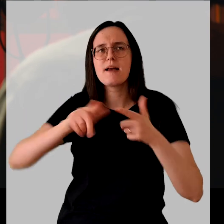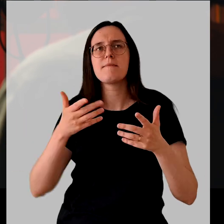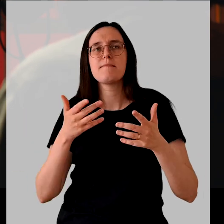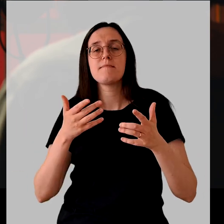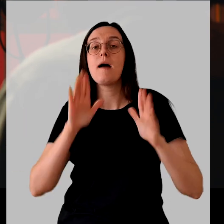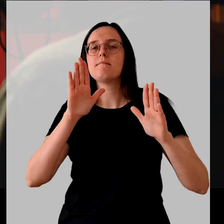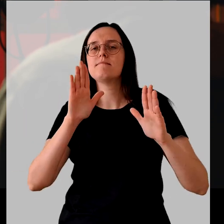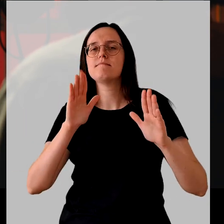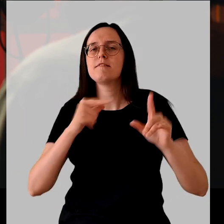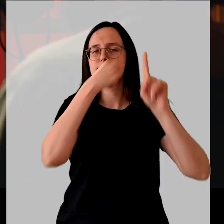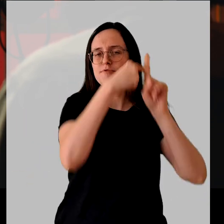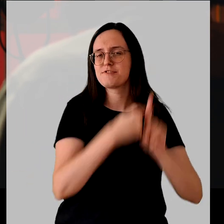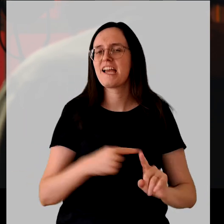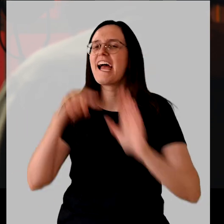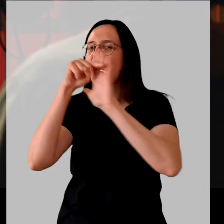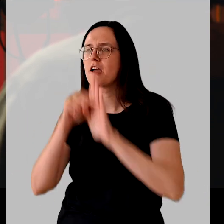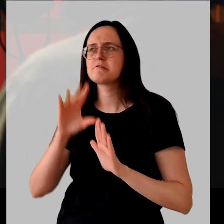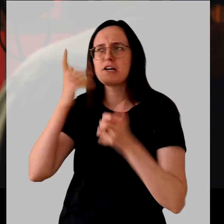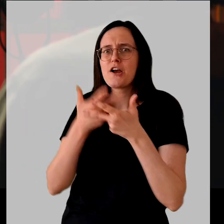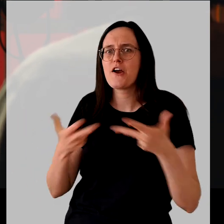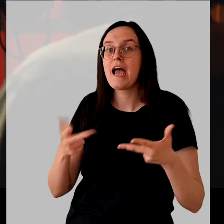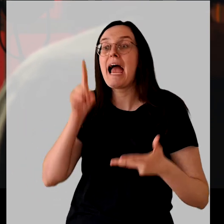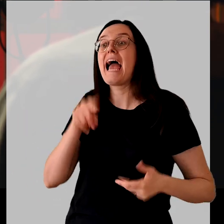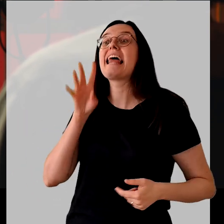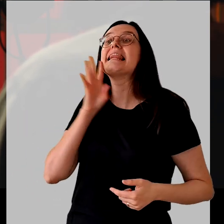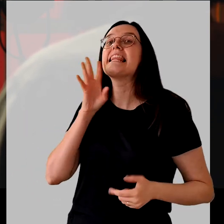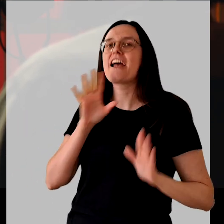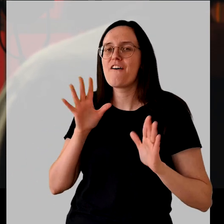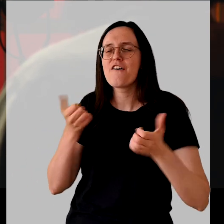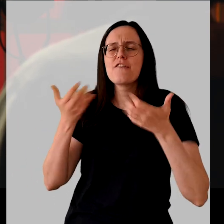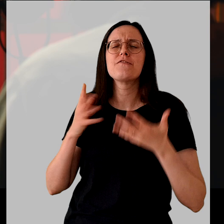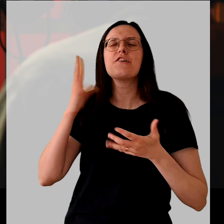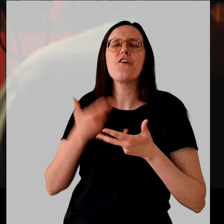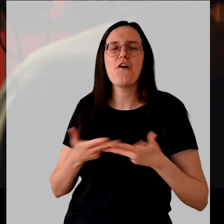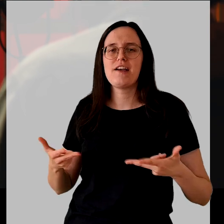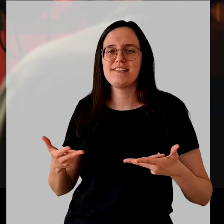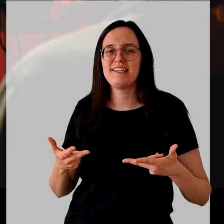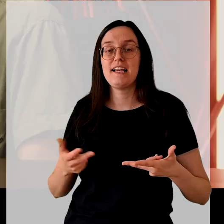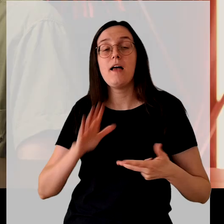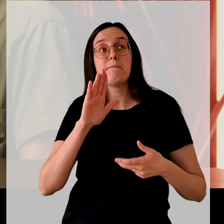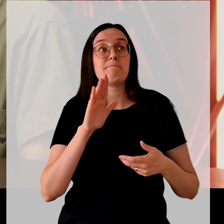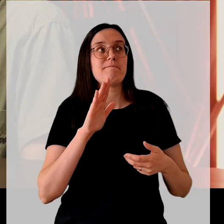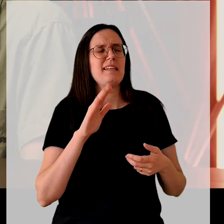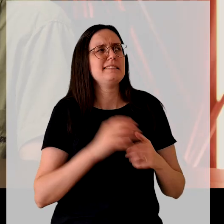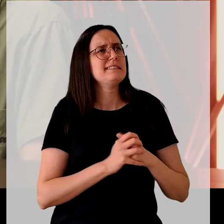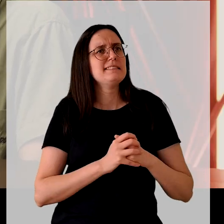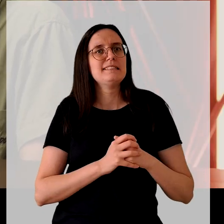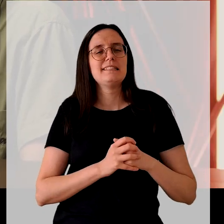perrengue, vamos assim, prós e contras. Teve algum perrengue, uma coisa que foi bem legal. Vamos começar pelos perrengues aí. Pelos